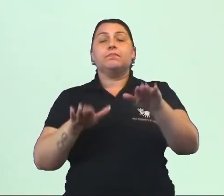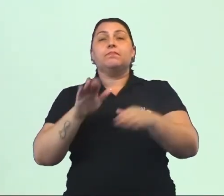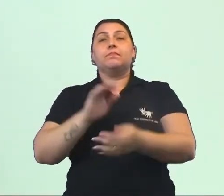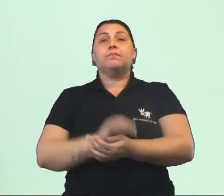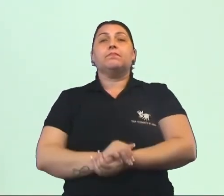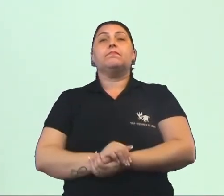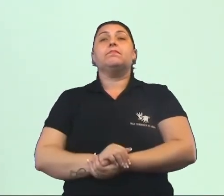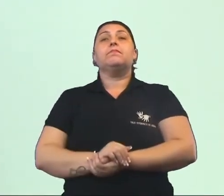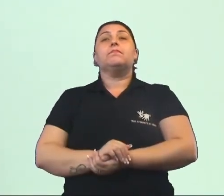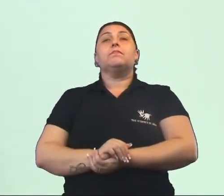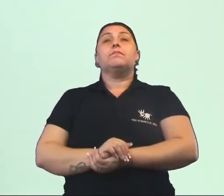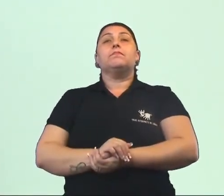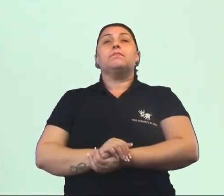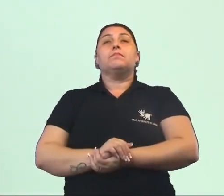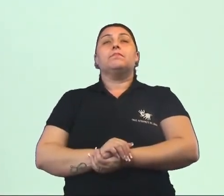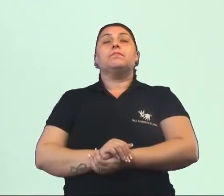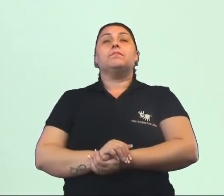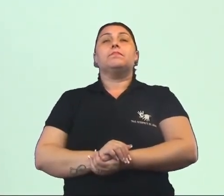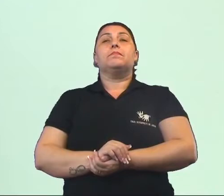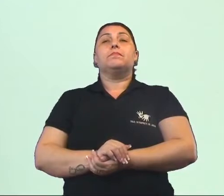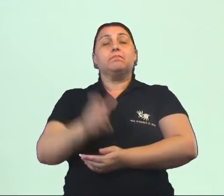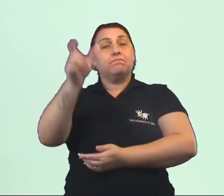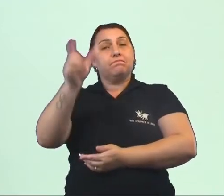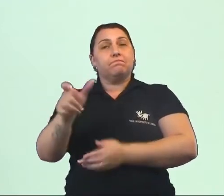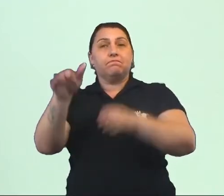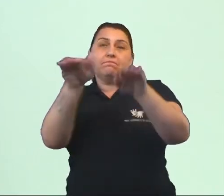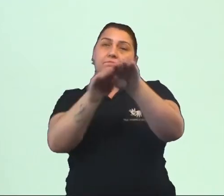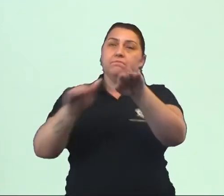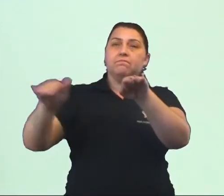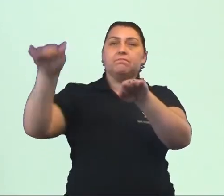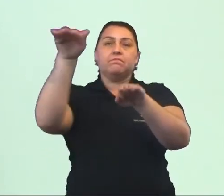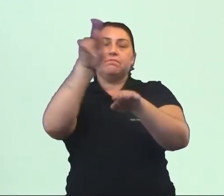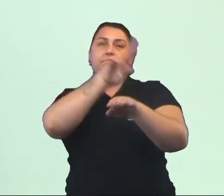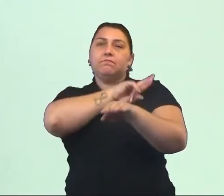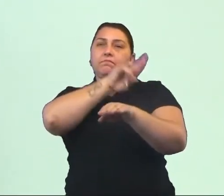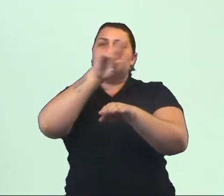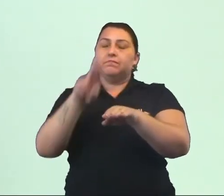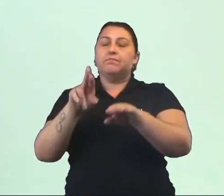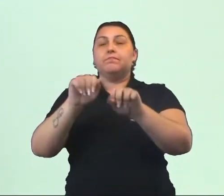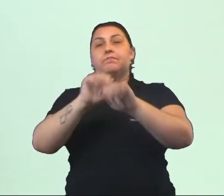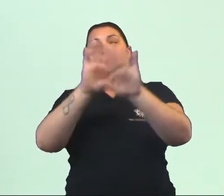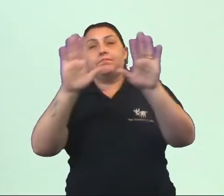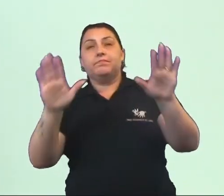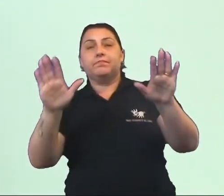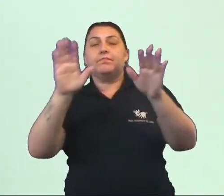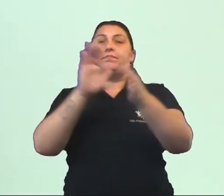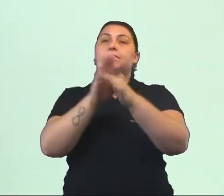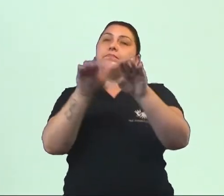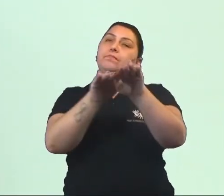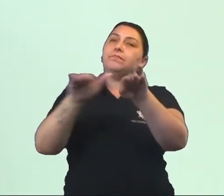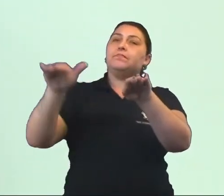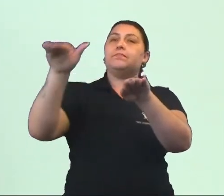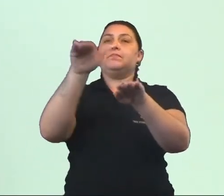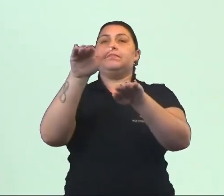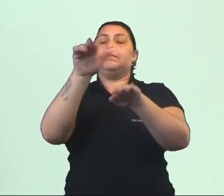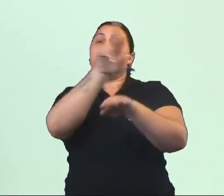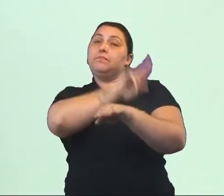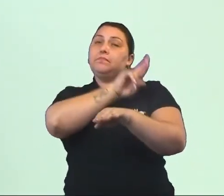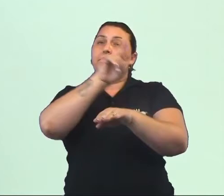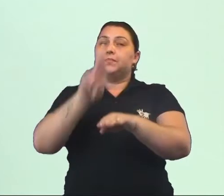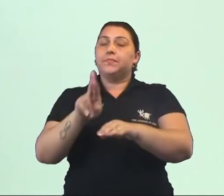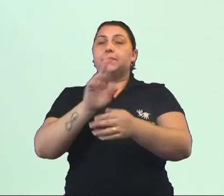ser transcendental, ok? Então a religião é uma crença na existência de... Claro que esse ser superior numa determinada